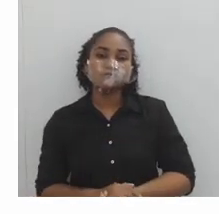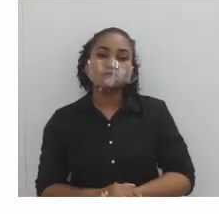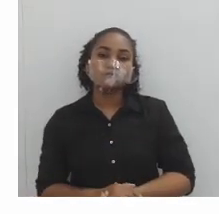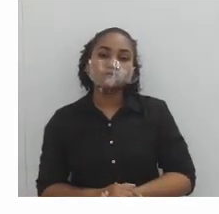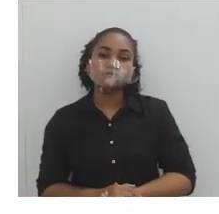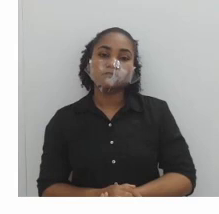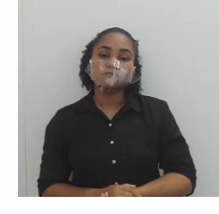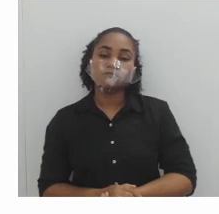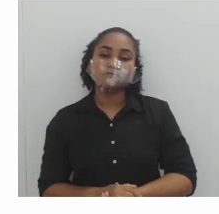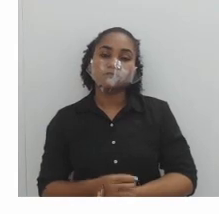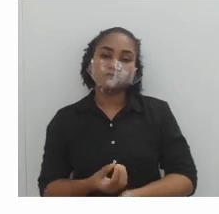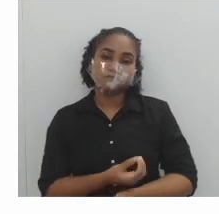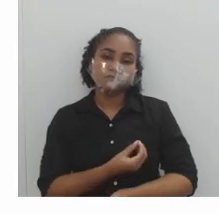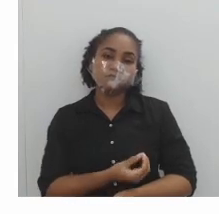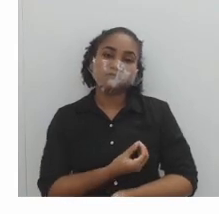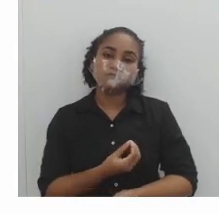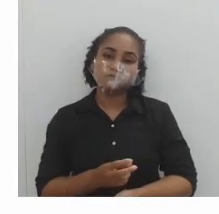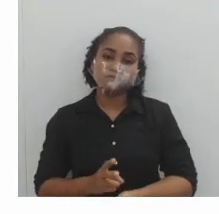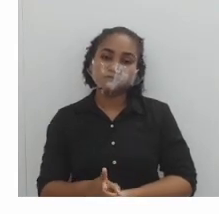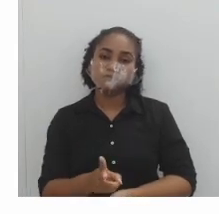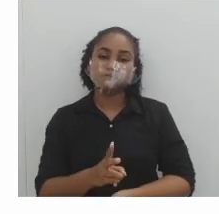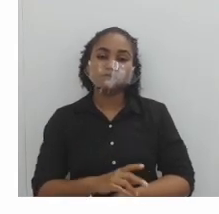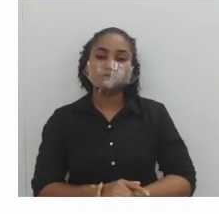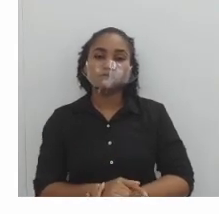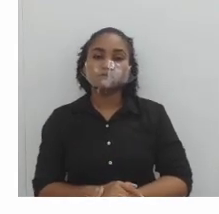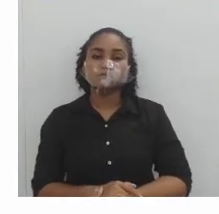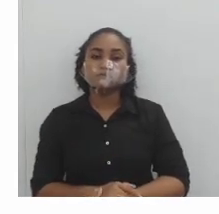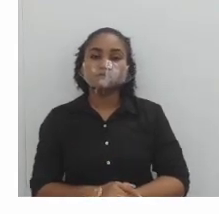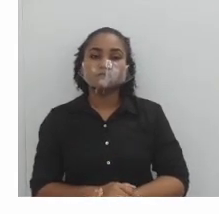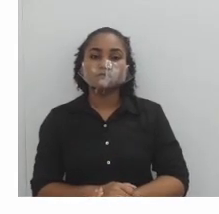questão de sobrevivência nessa época.